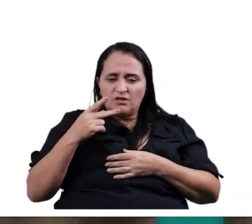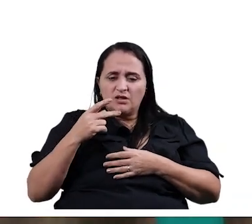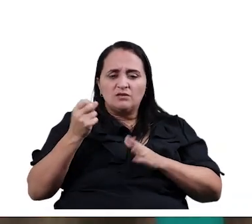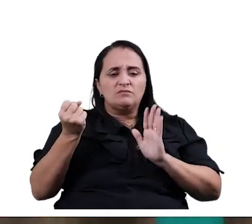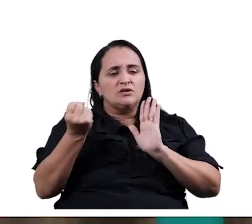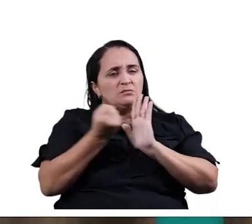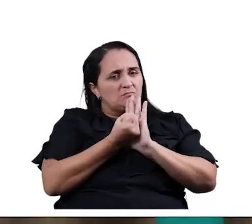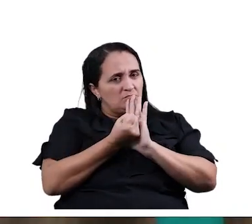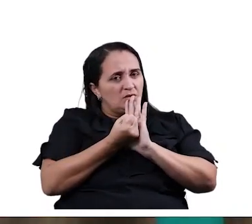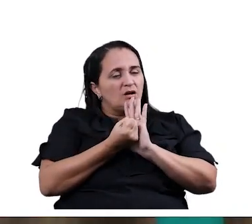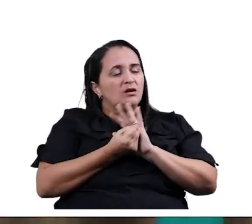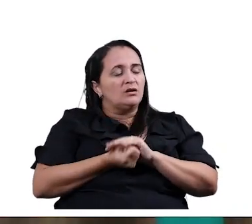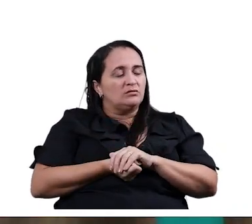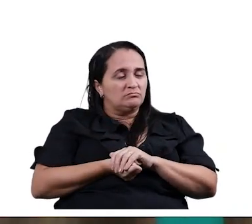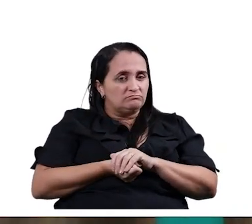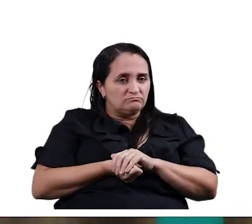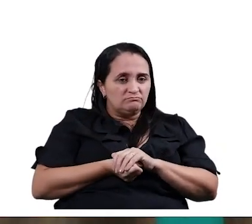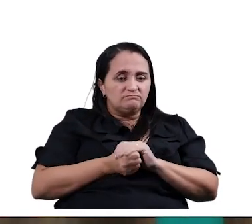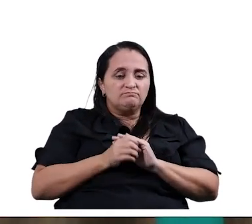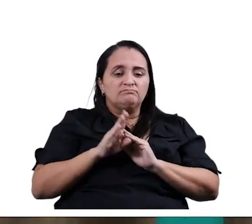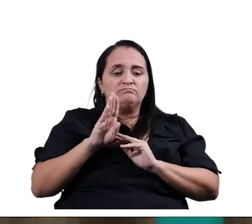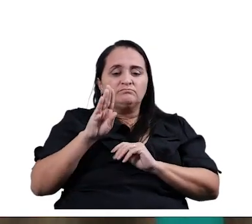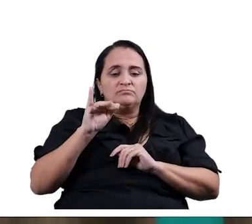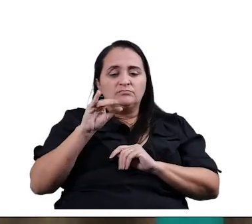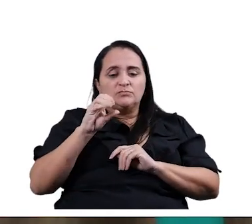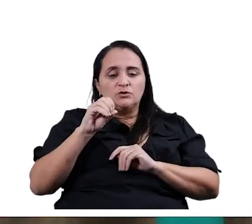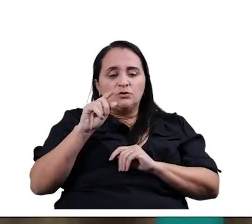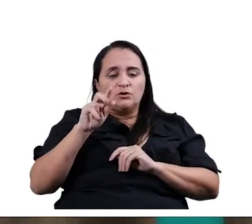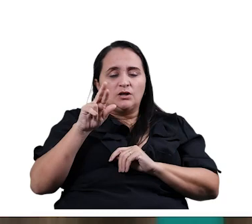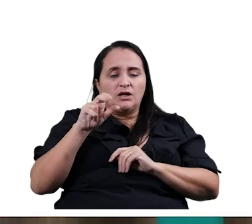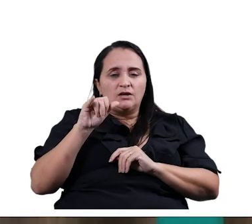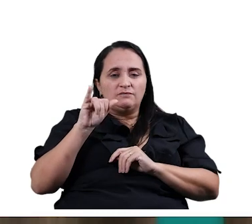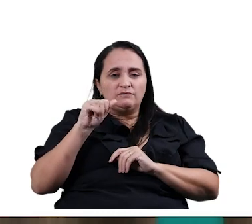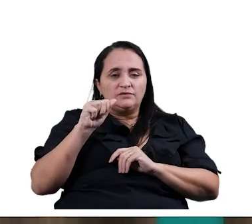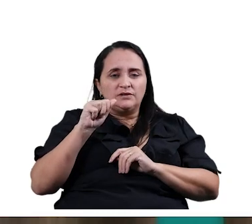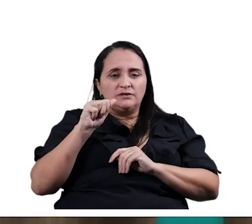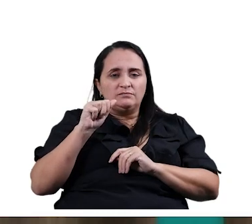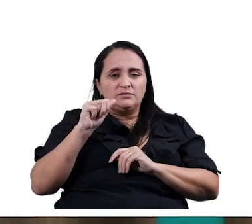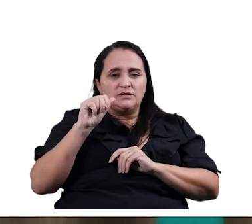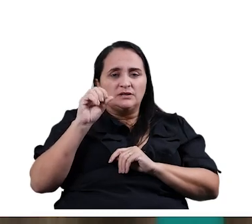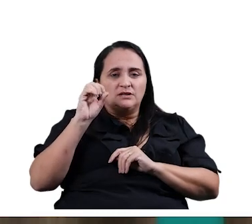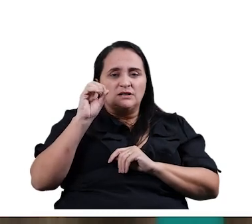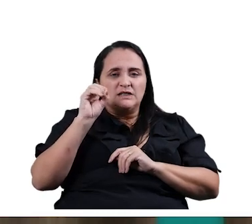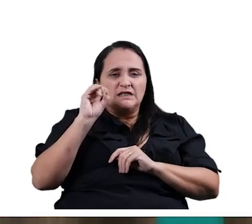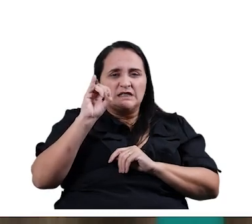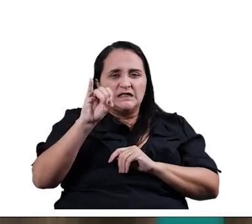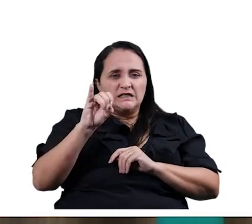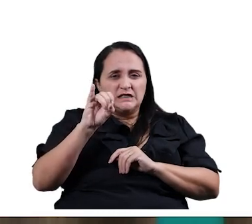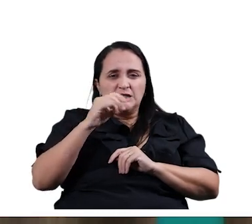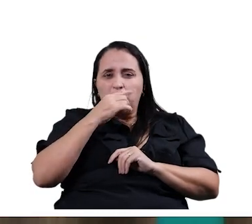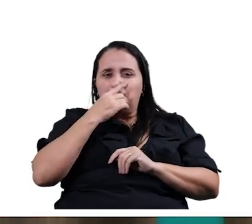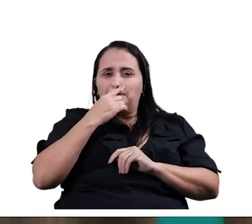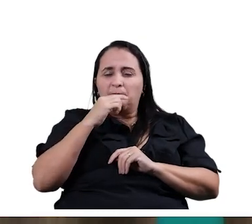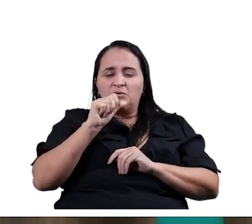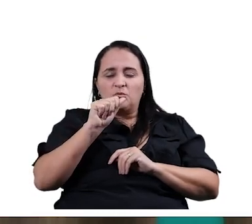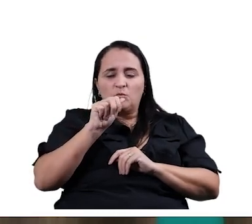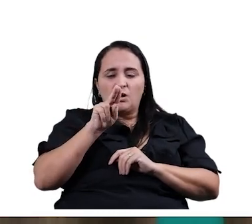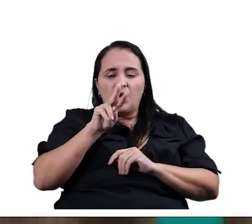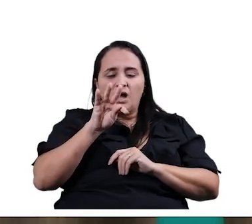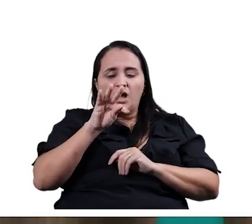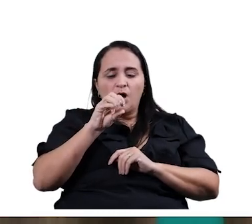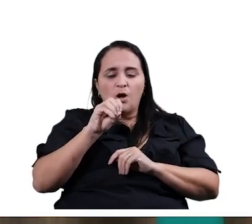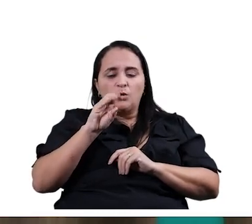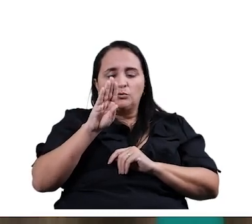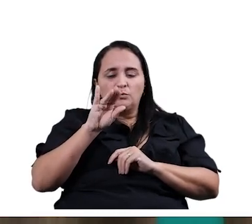bem marcado nos textos de biografia, tá? Então, quando for autobiografia, eu vou usar